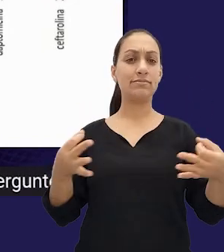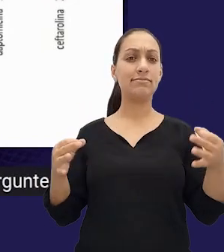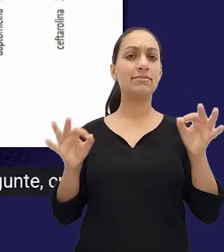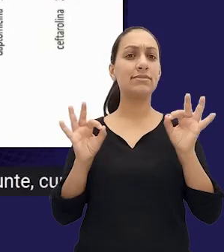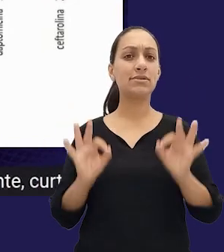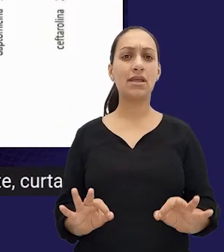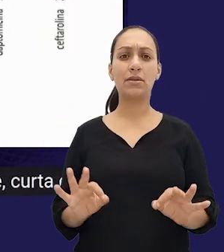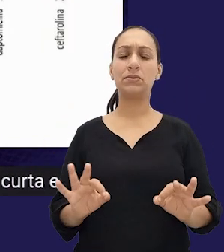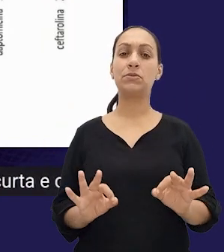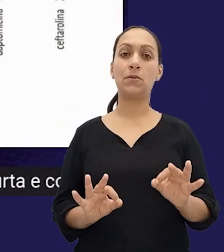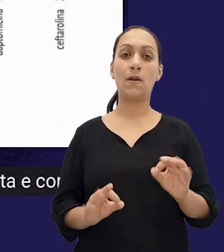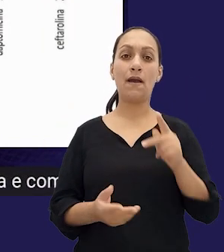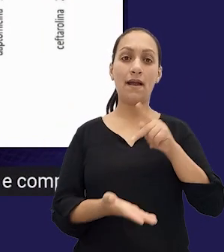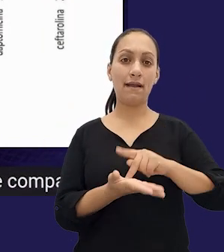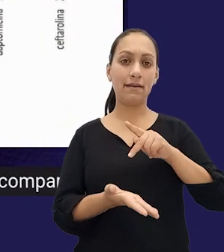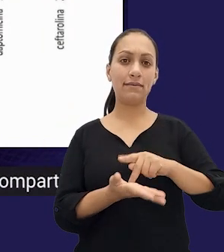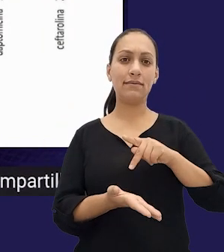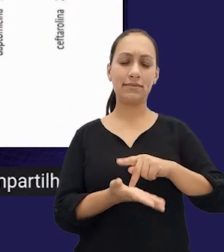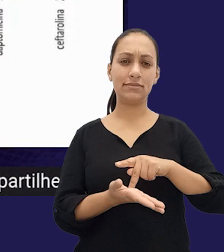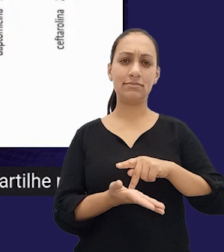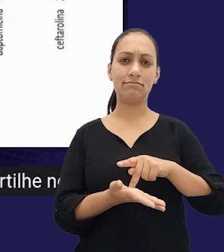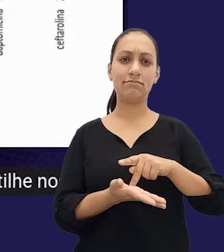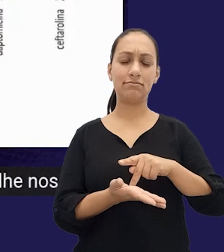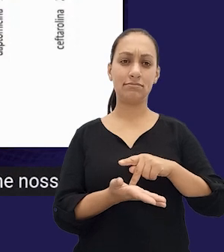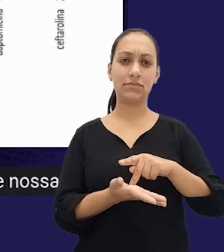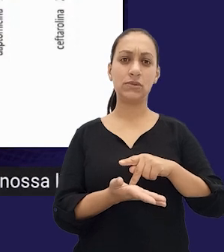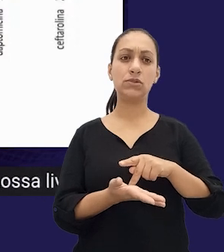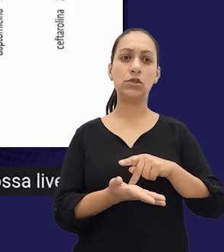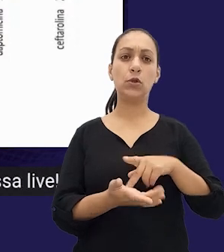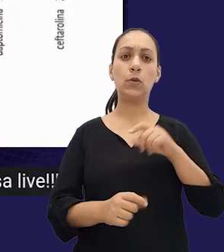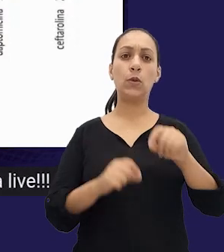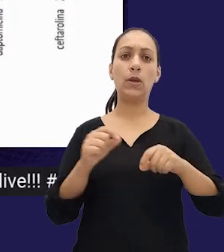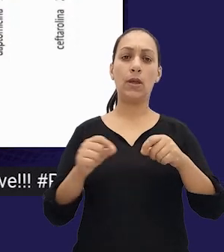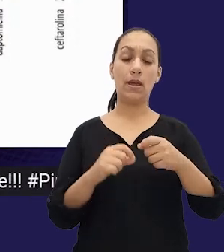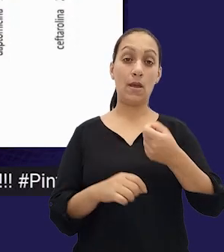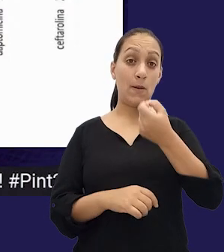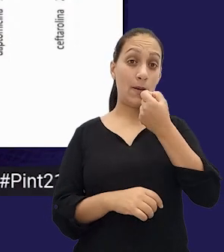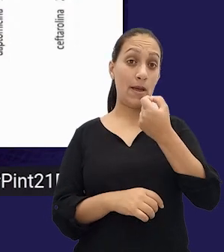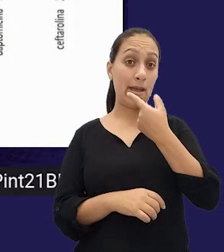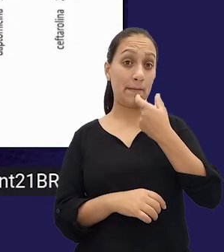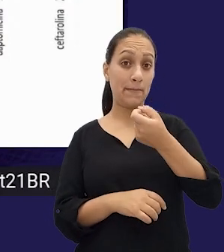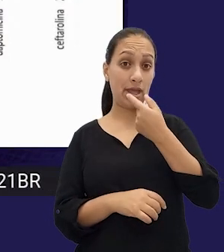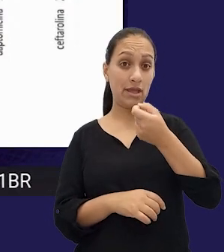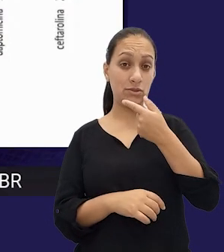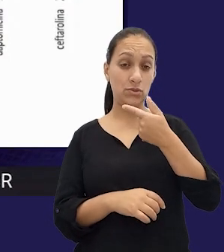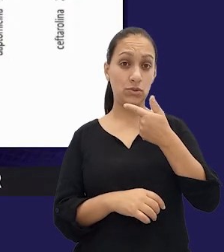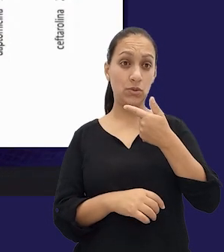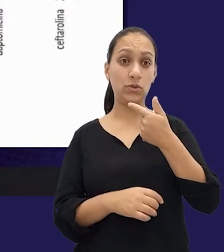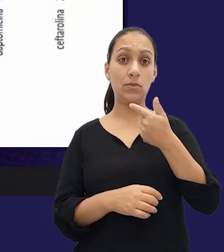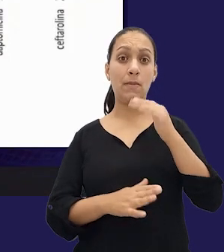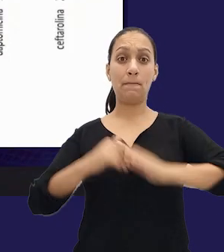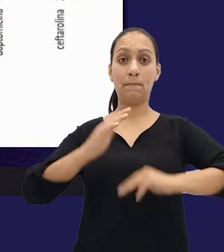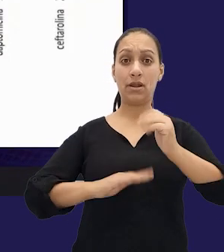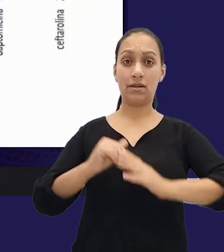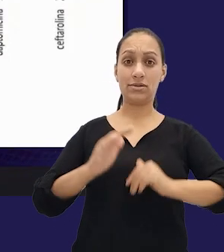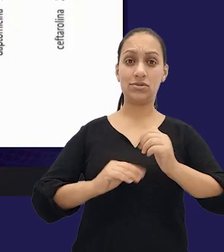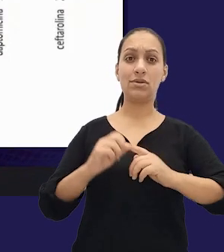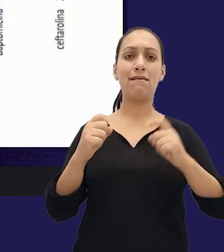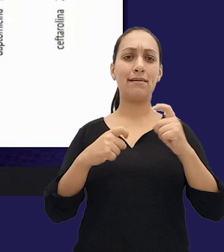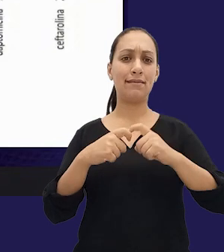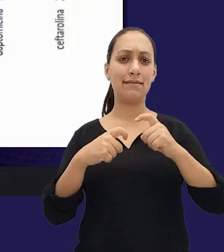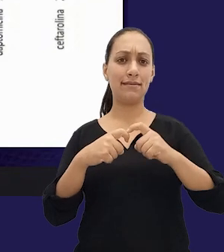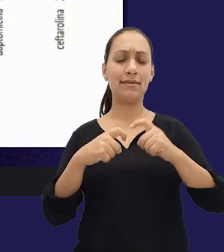essa realidade. A introdução de um antibiótico na prática clínica vai culminar em